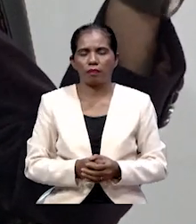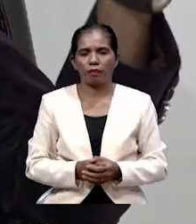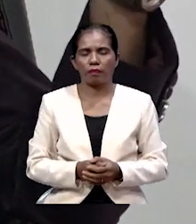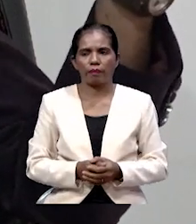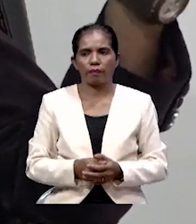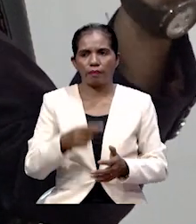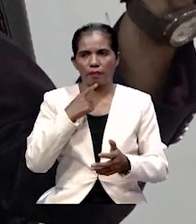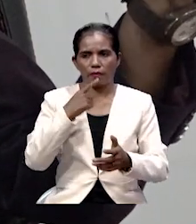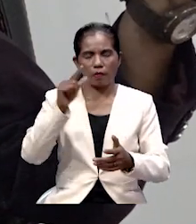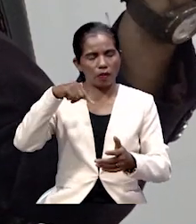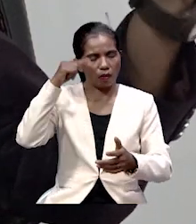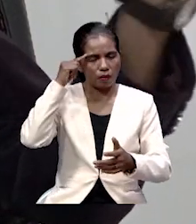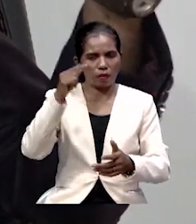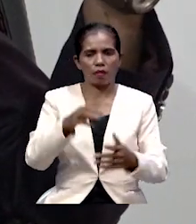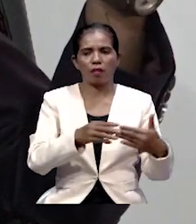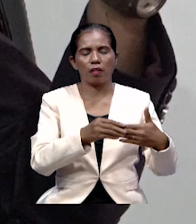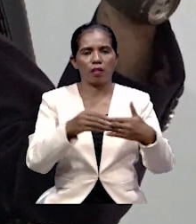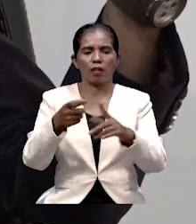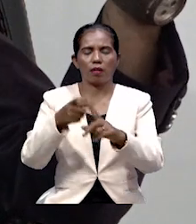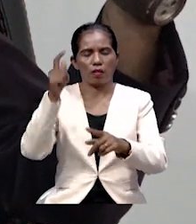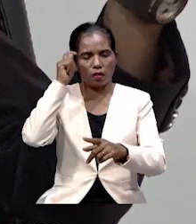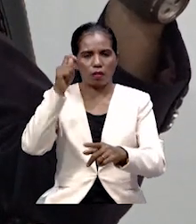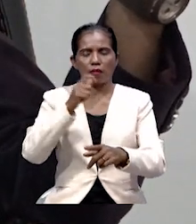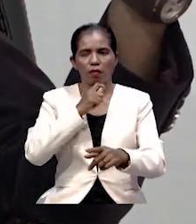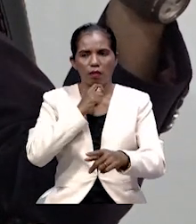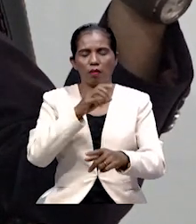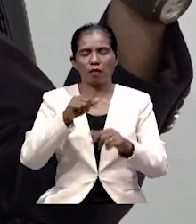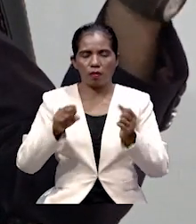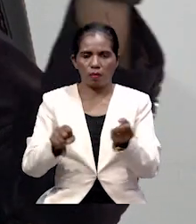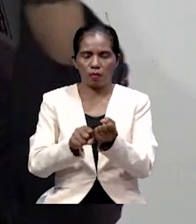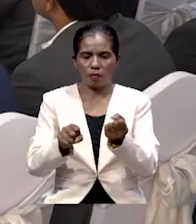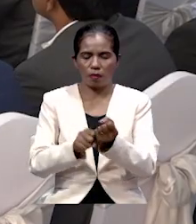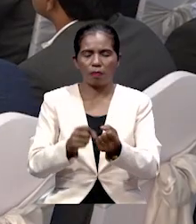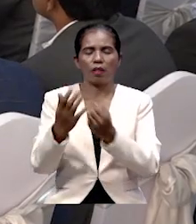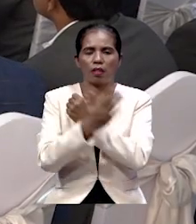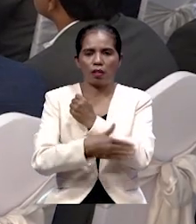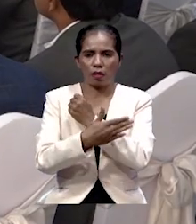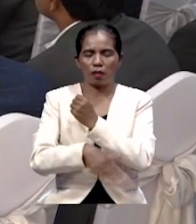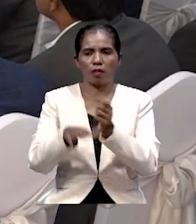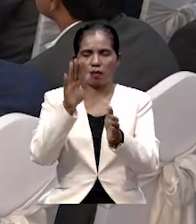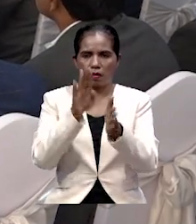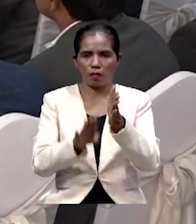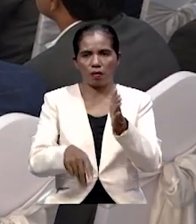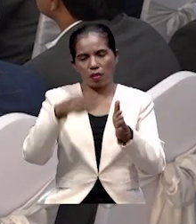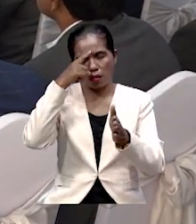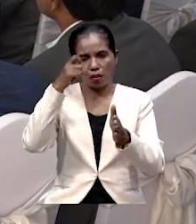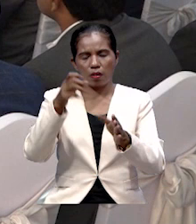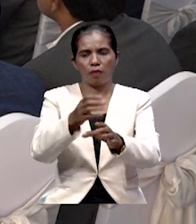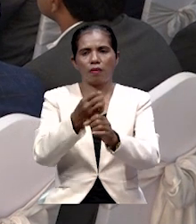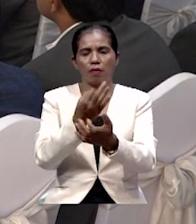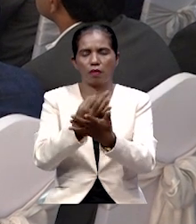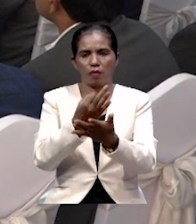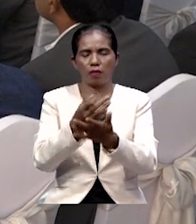Adolmando Hateten, governo nebe liderado hosi taur matan ruak mos, contribui ba nação ne a tu bancarota, tamba foti osan hosi